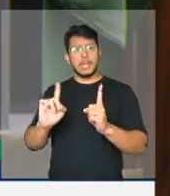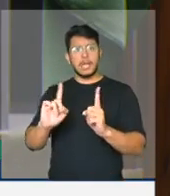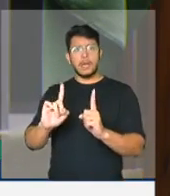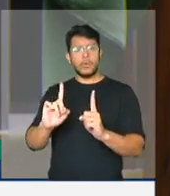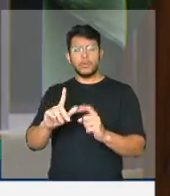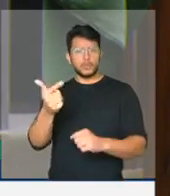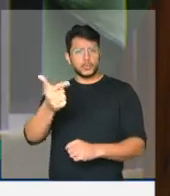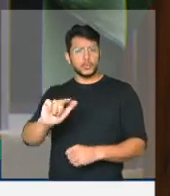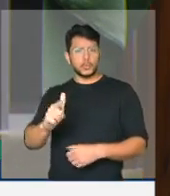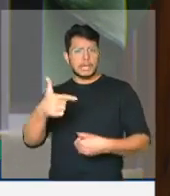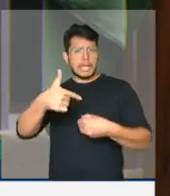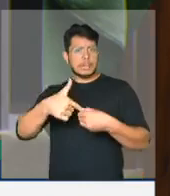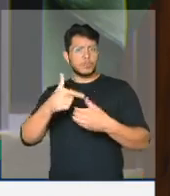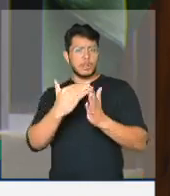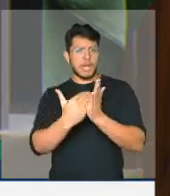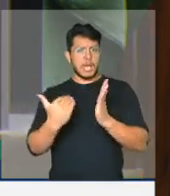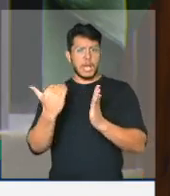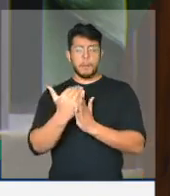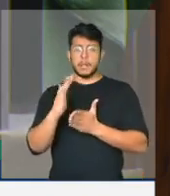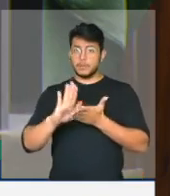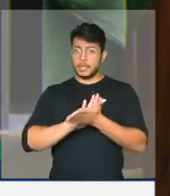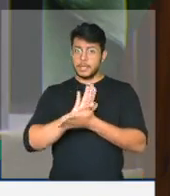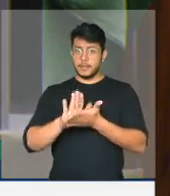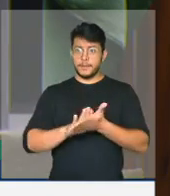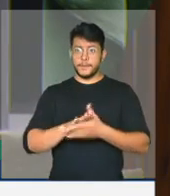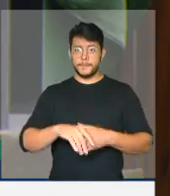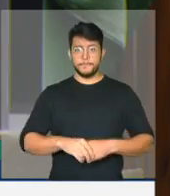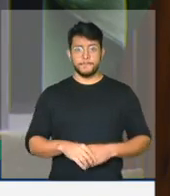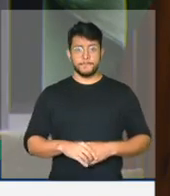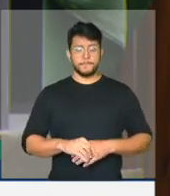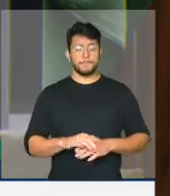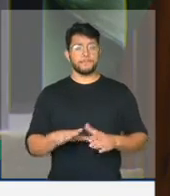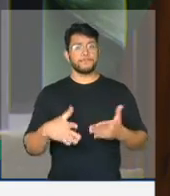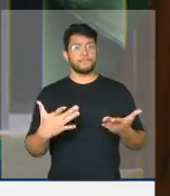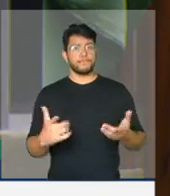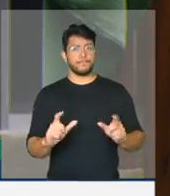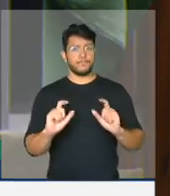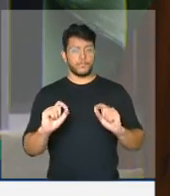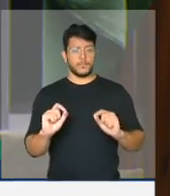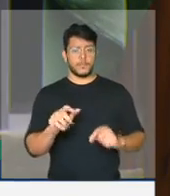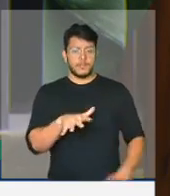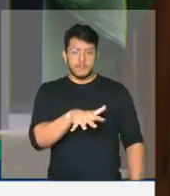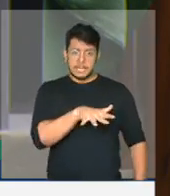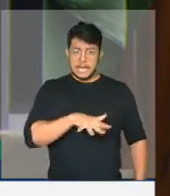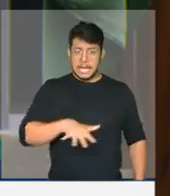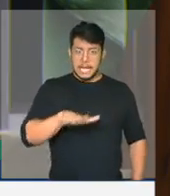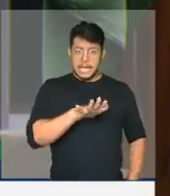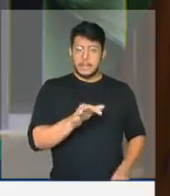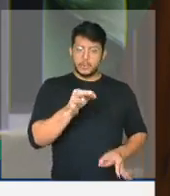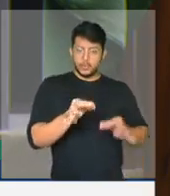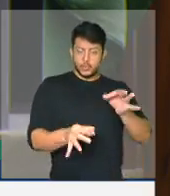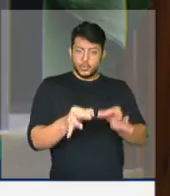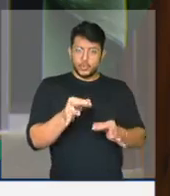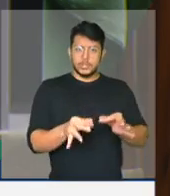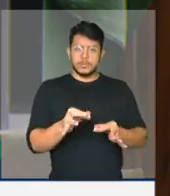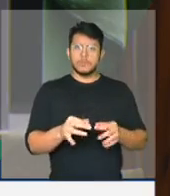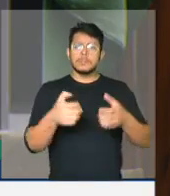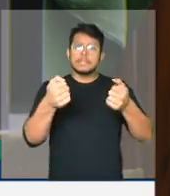Existe no termo jurídico, dentro da jurisprudência, um termo que diz o seguinte: